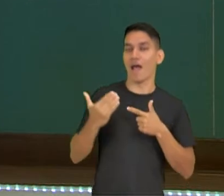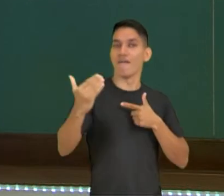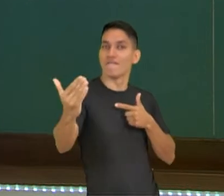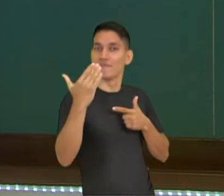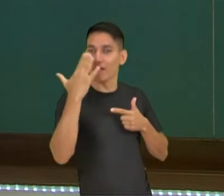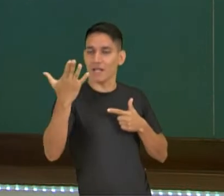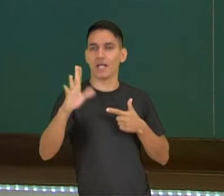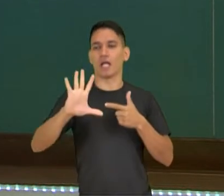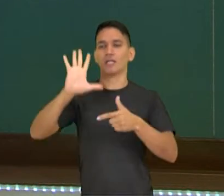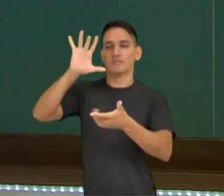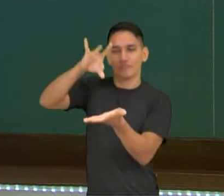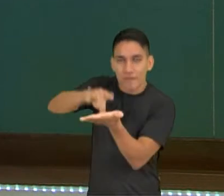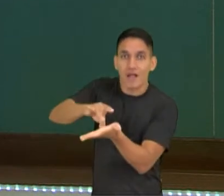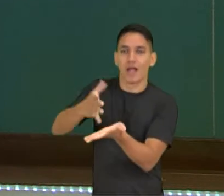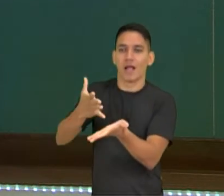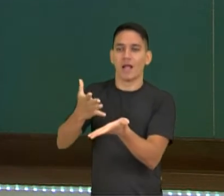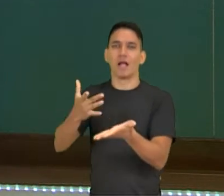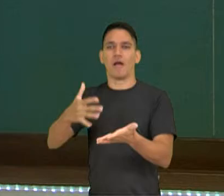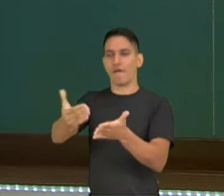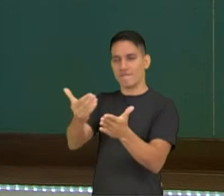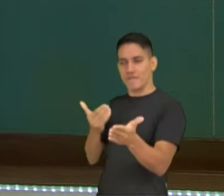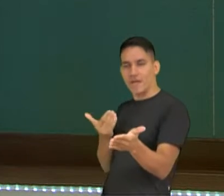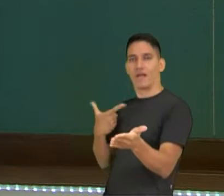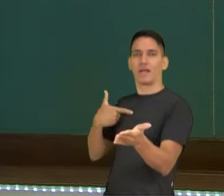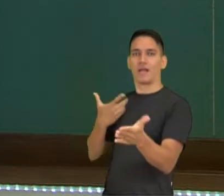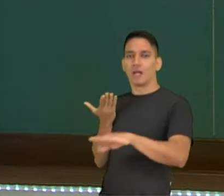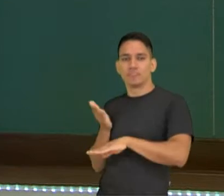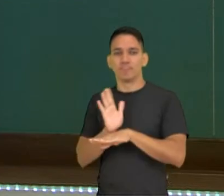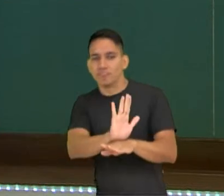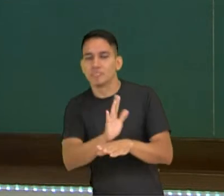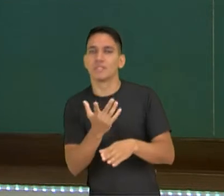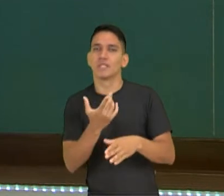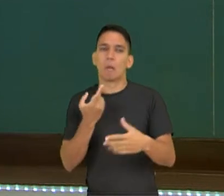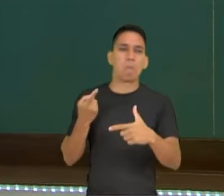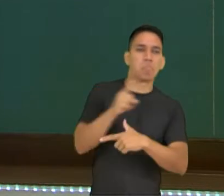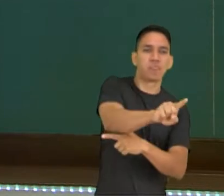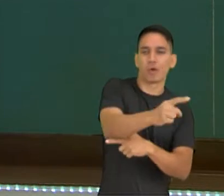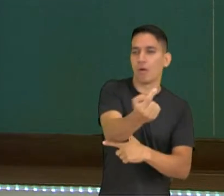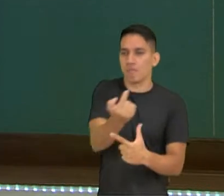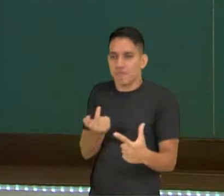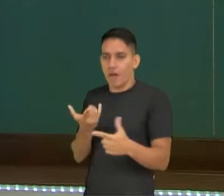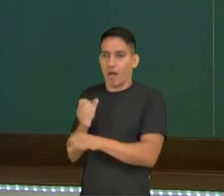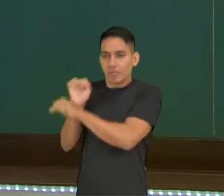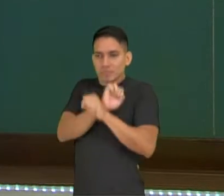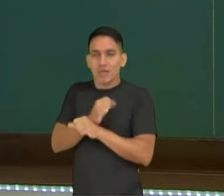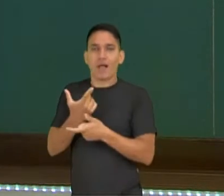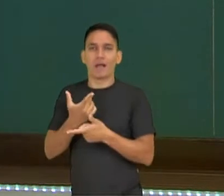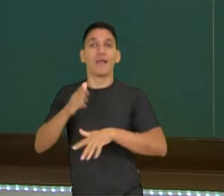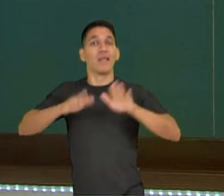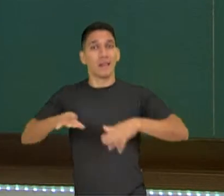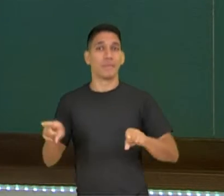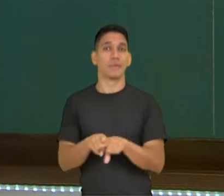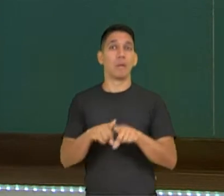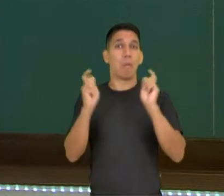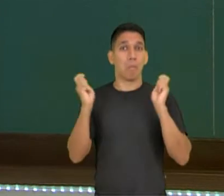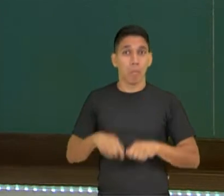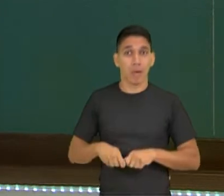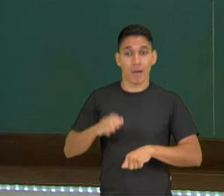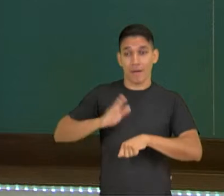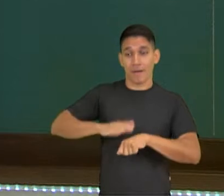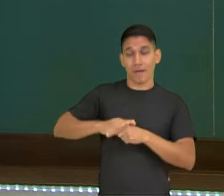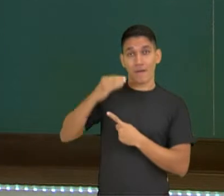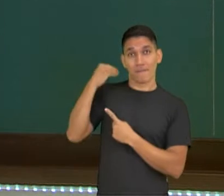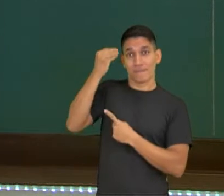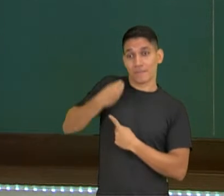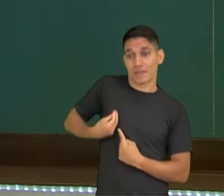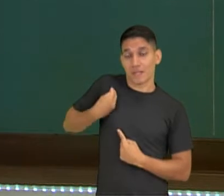de fixo, ou lá atrás de fixo, ou na frente de atacante. E você também pode vivenciar o papel do professor. Olha